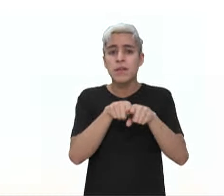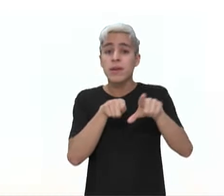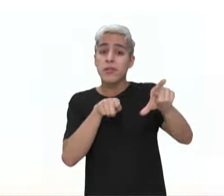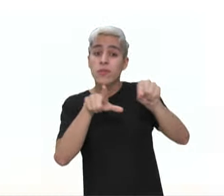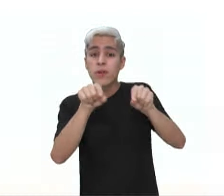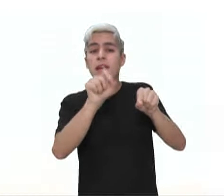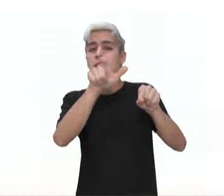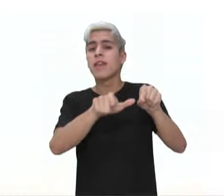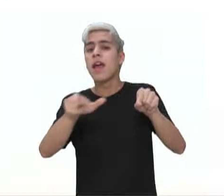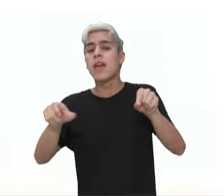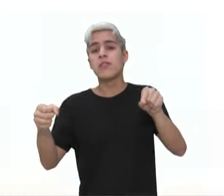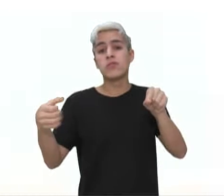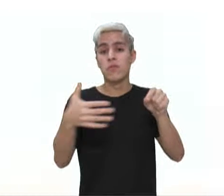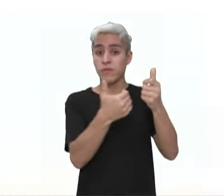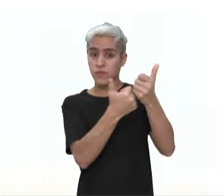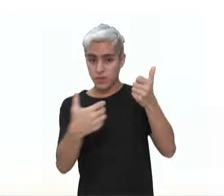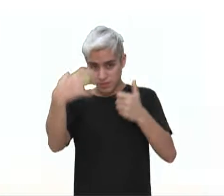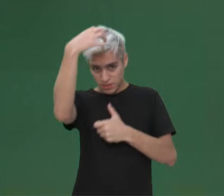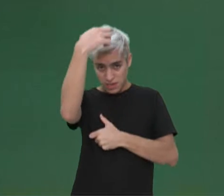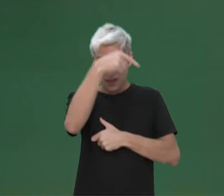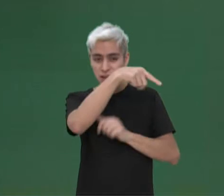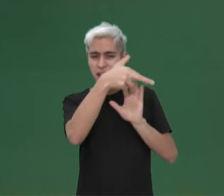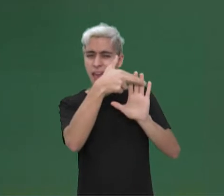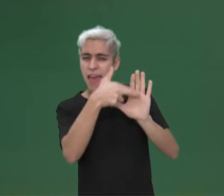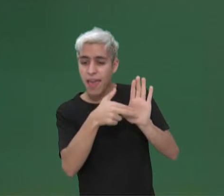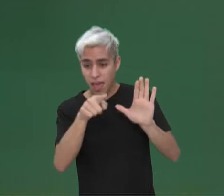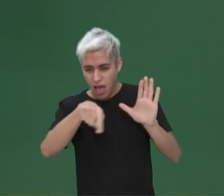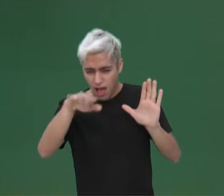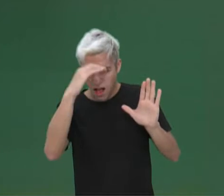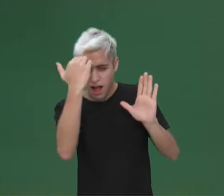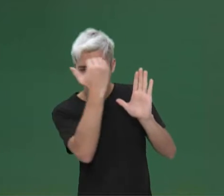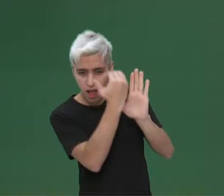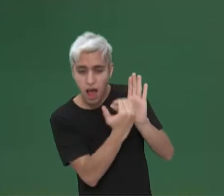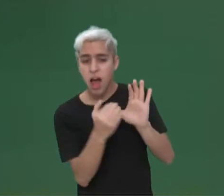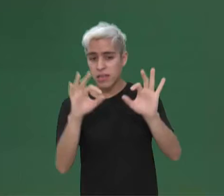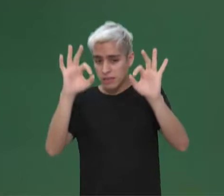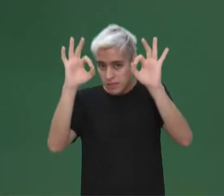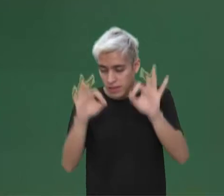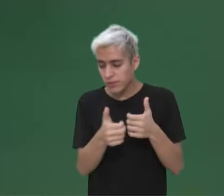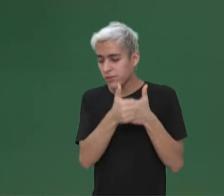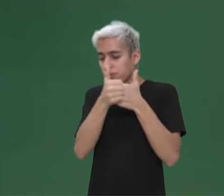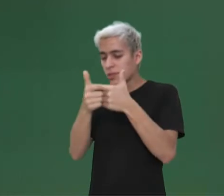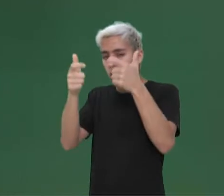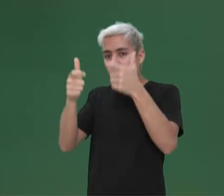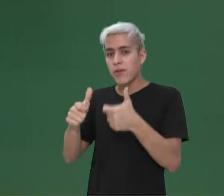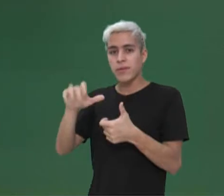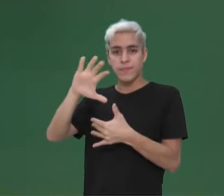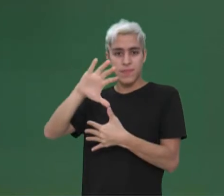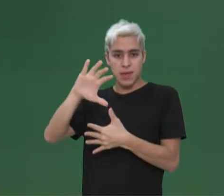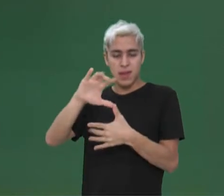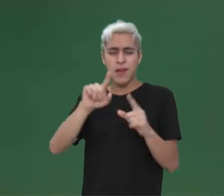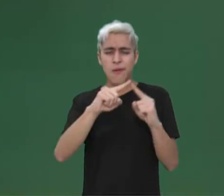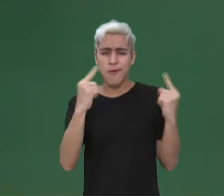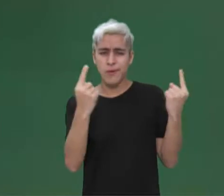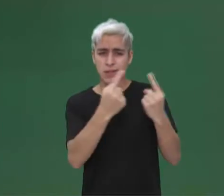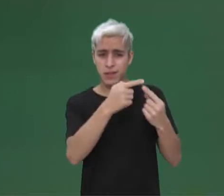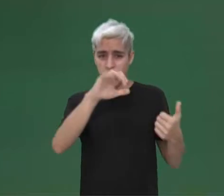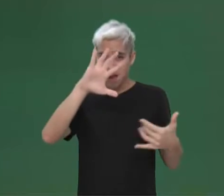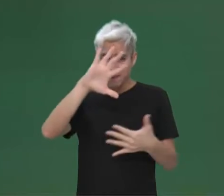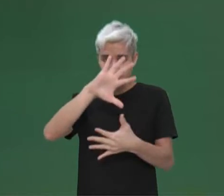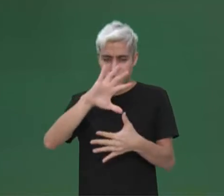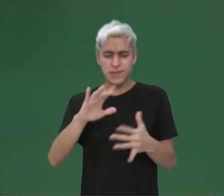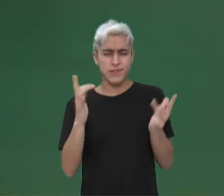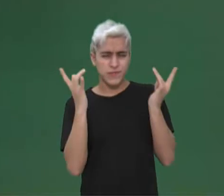os vice-reis. Então, criava as normas que os vice-reis deveriam seguir na América. O Conselho das Índias.